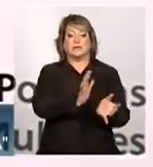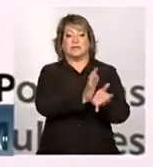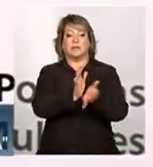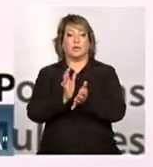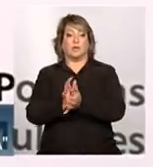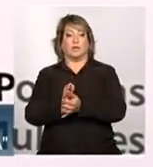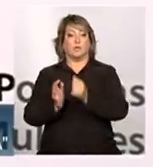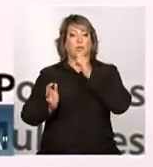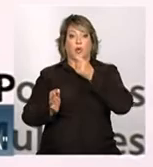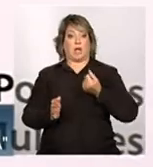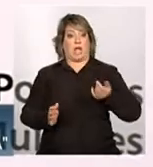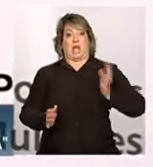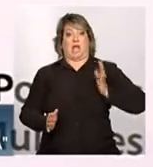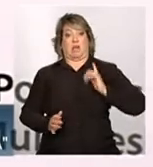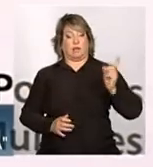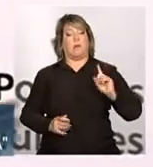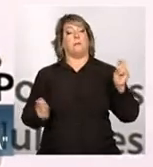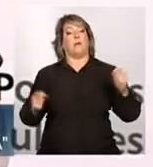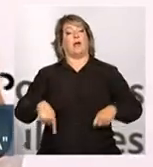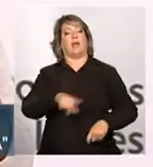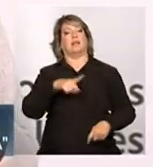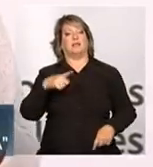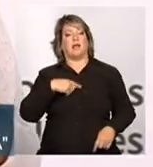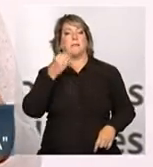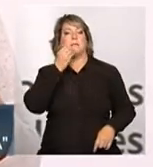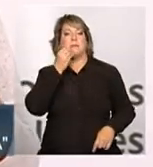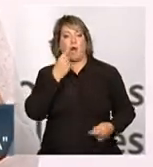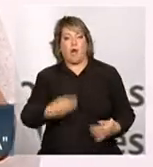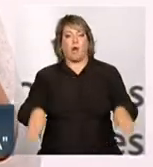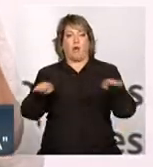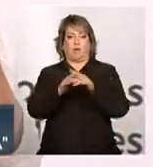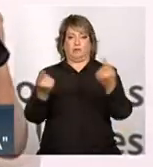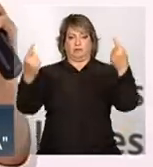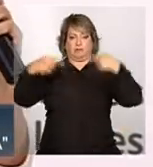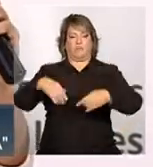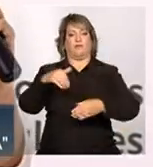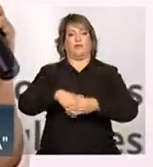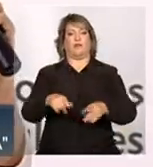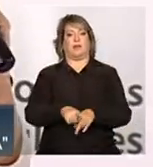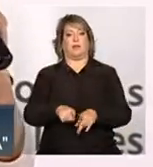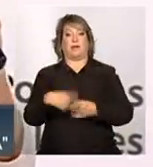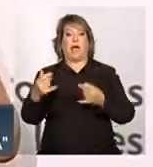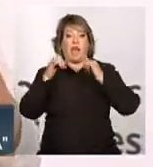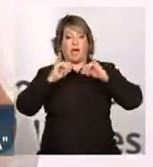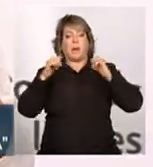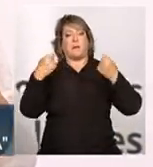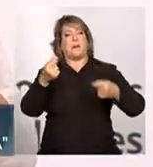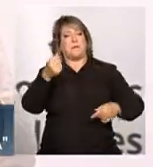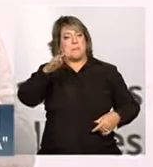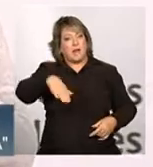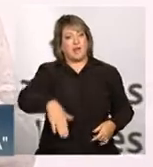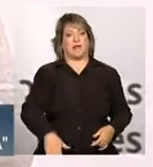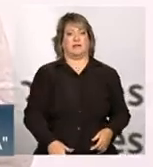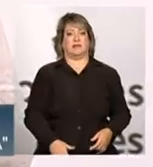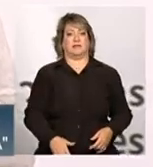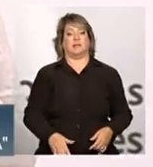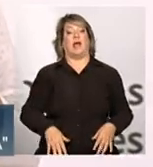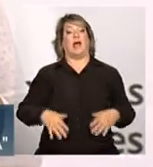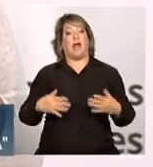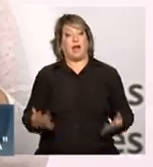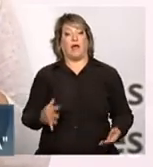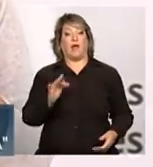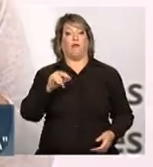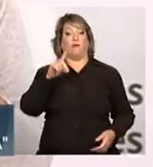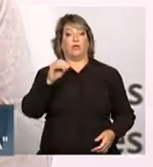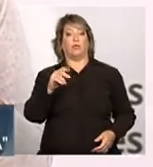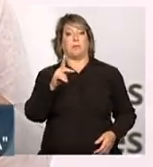são da elite econômica possam ter melhores condições de competir. As campanhas precisam ser barateadas, daí elas têm que ser financiadas com um fundo